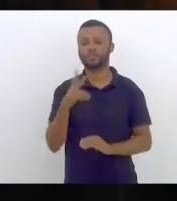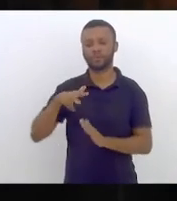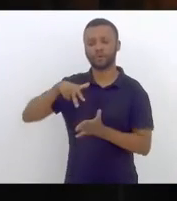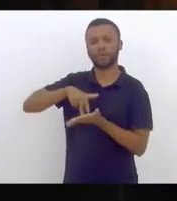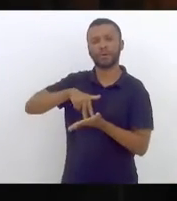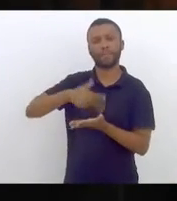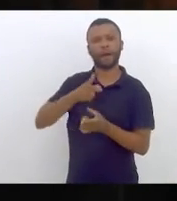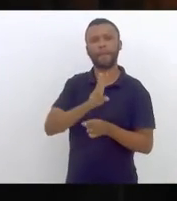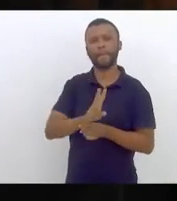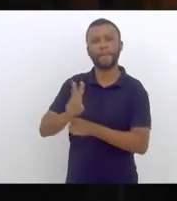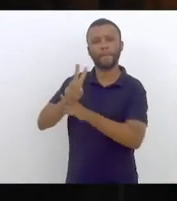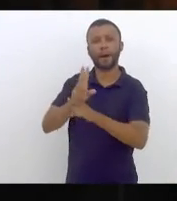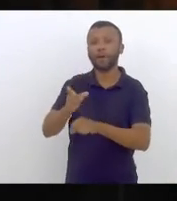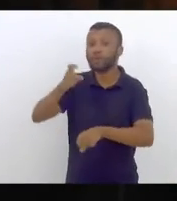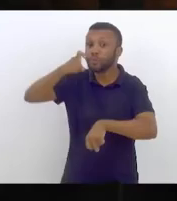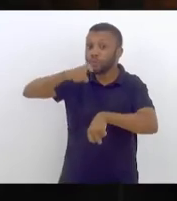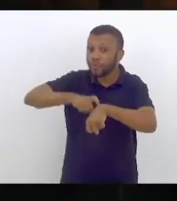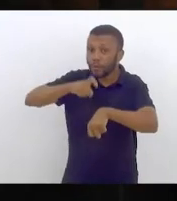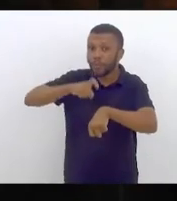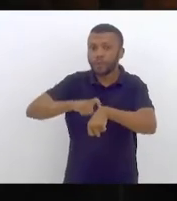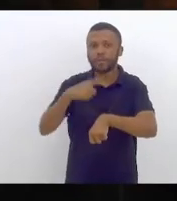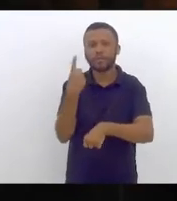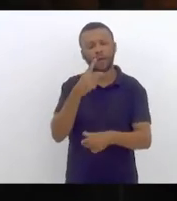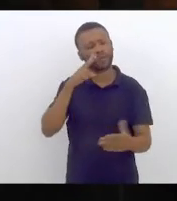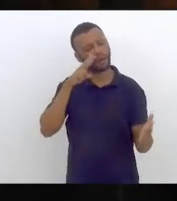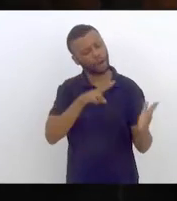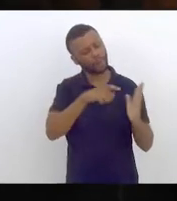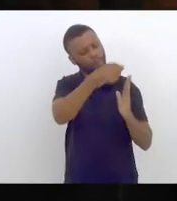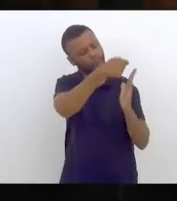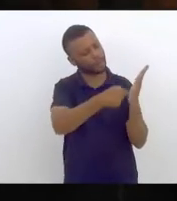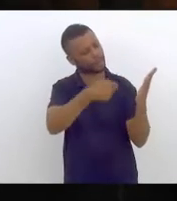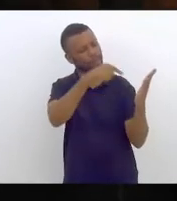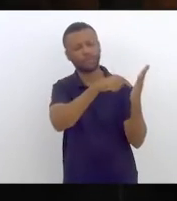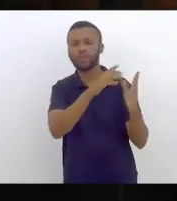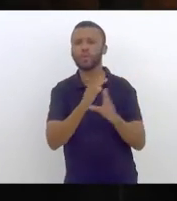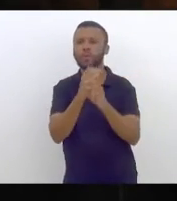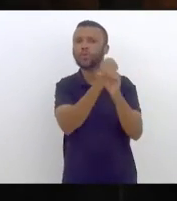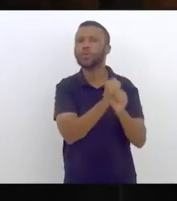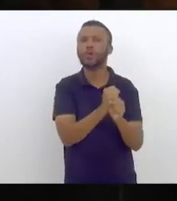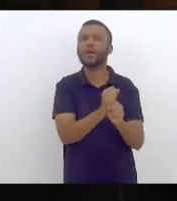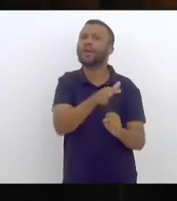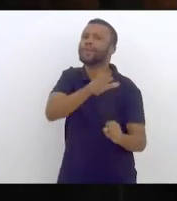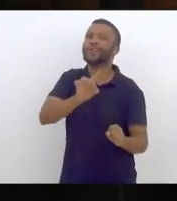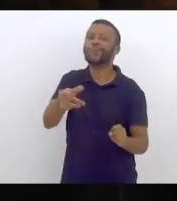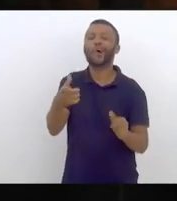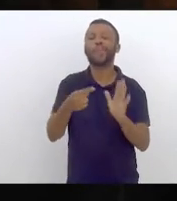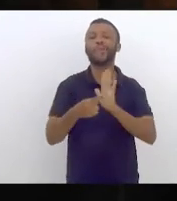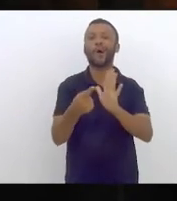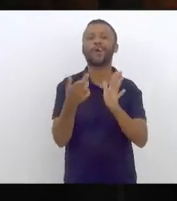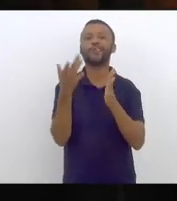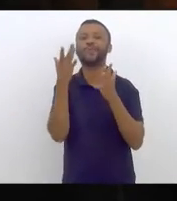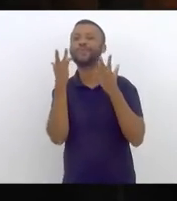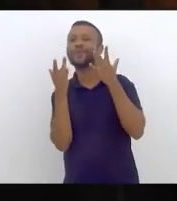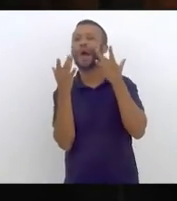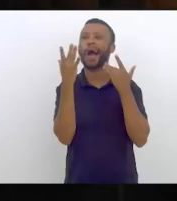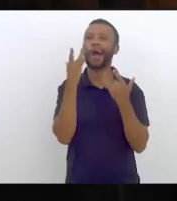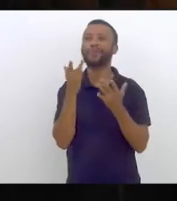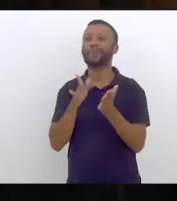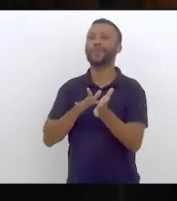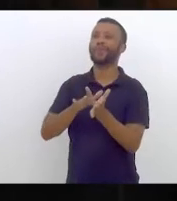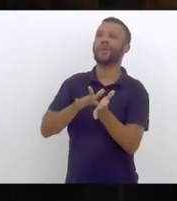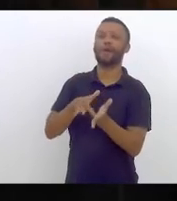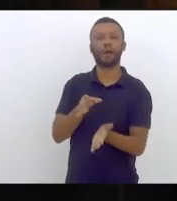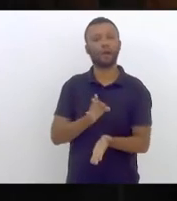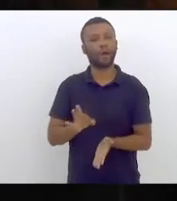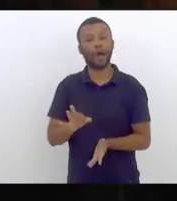Então, quando a gente olha para essa peça orçamentária, ela não é só um teatro, ela é toda e